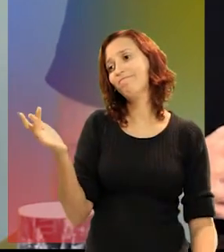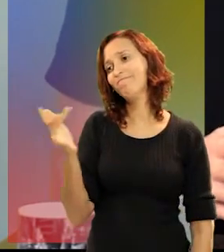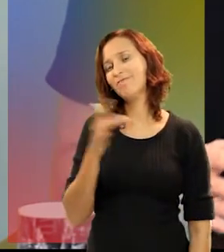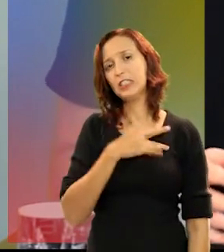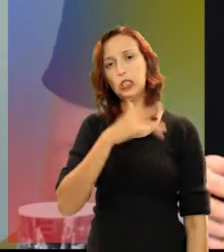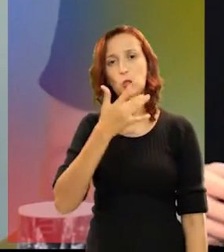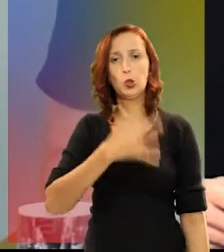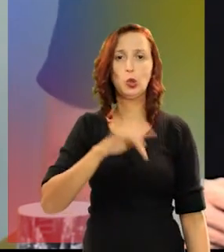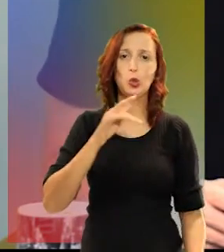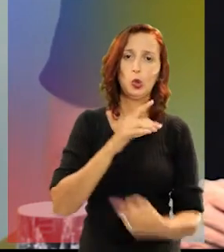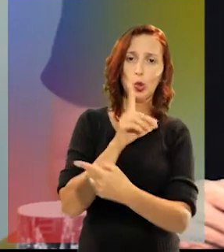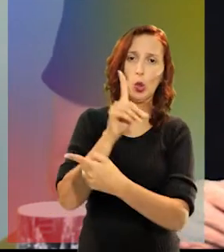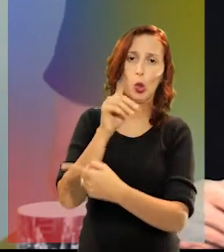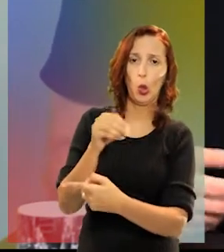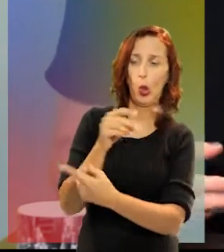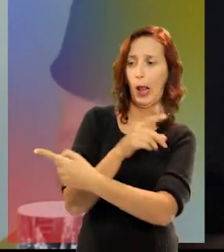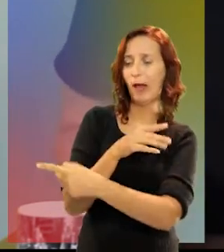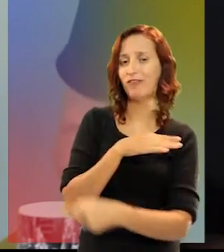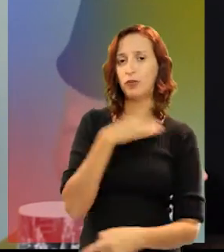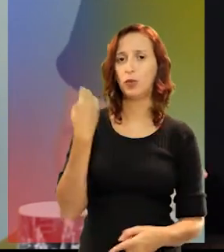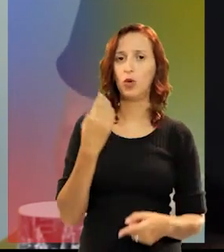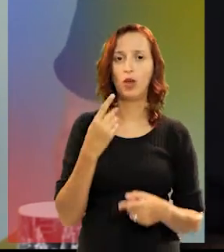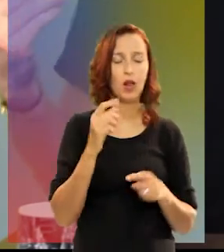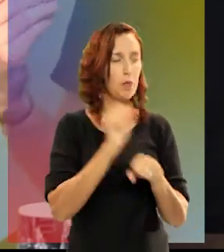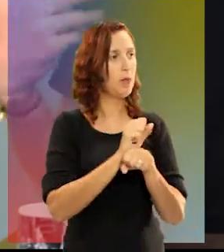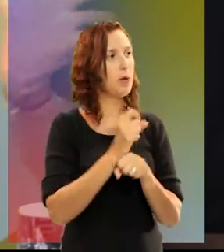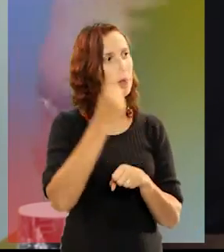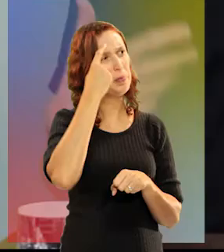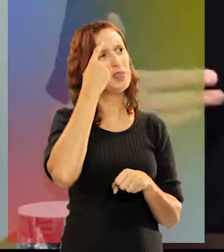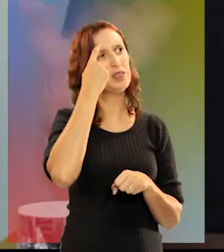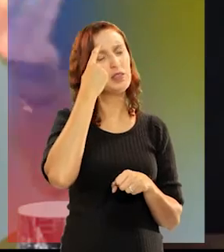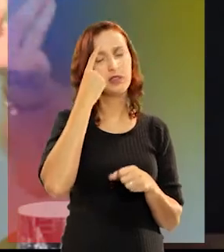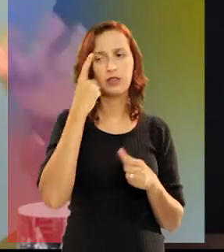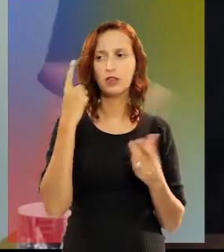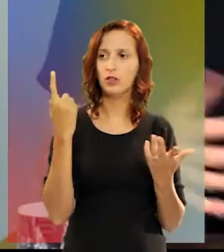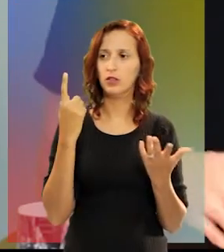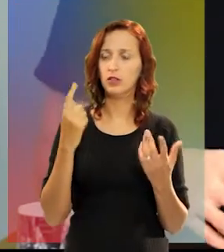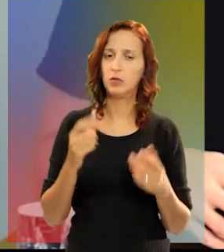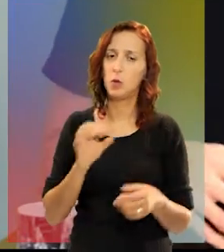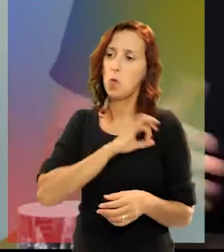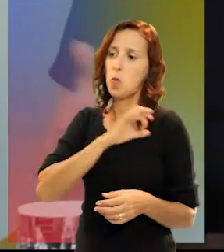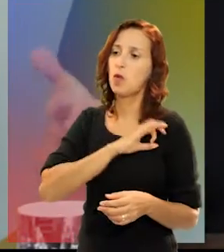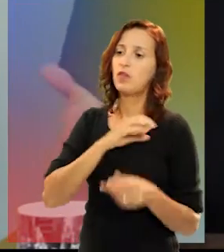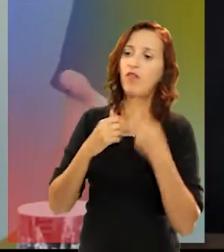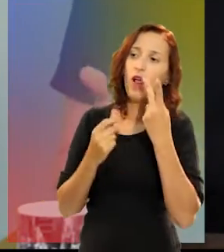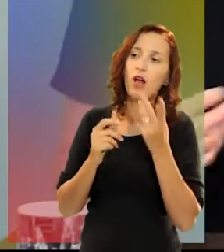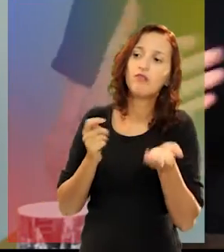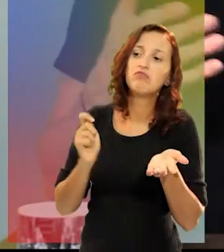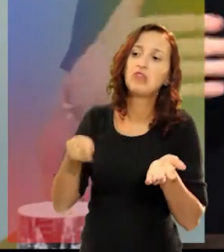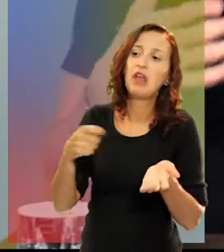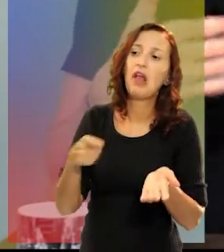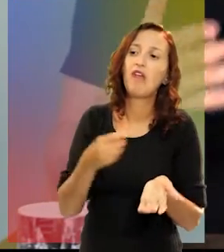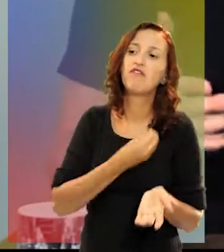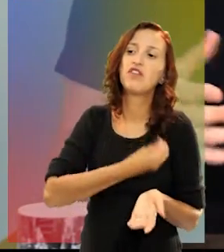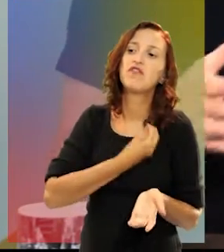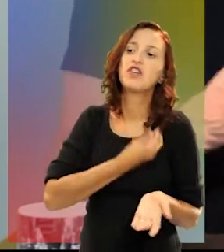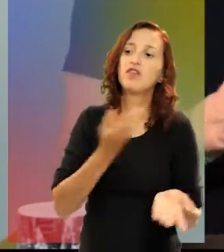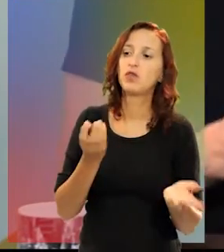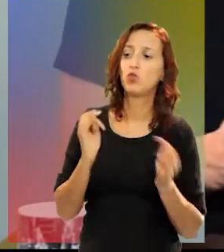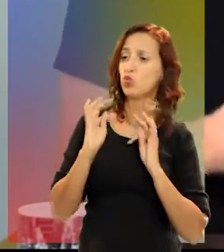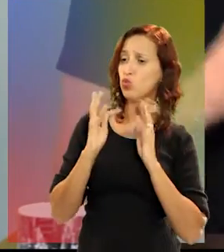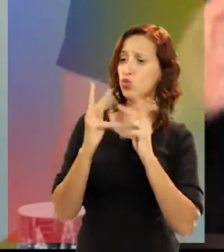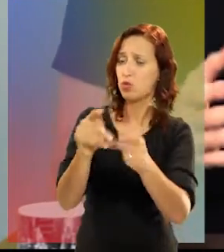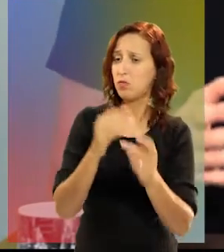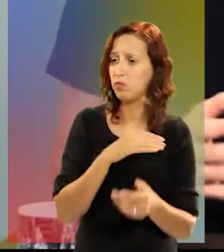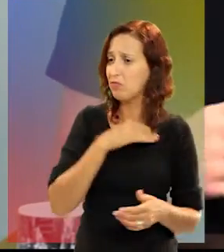que ela não vai viver pra sempre. Né? Aí ele para e pensa, aí o detetive fala, mas também quem vive. Se é pra ser intenso, que